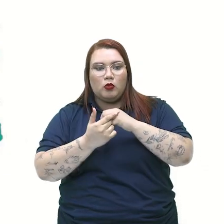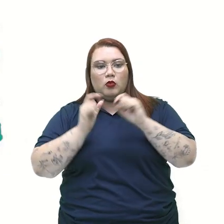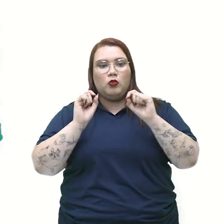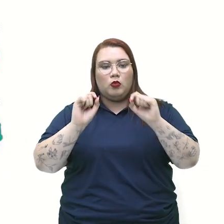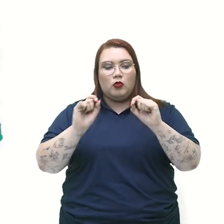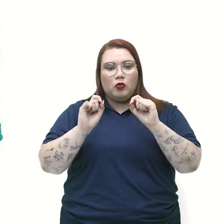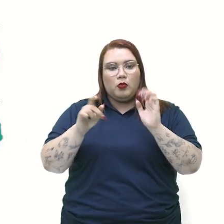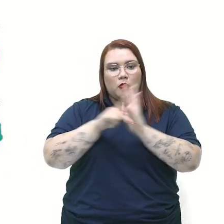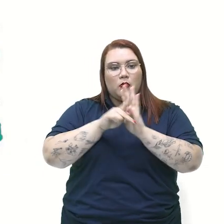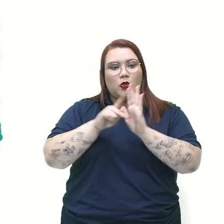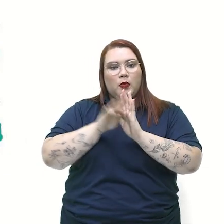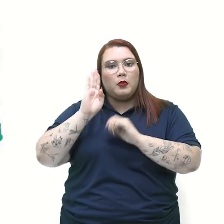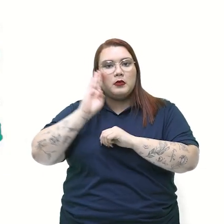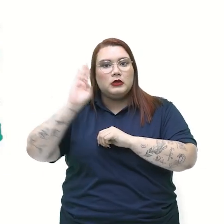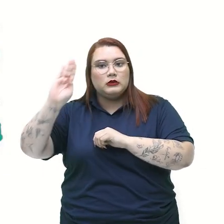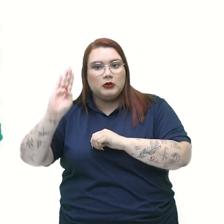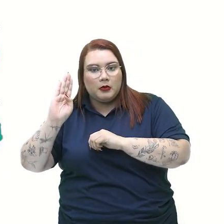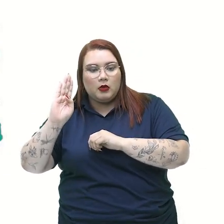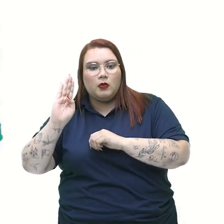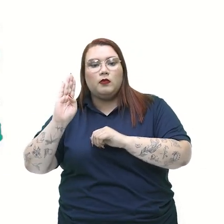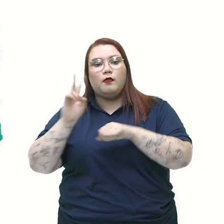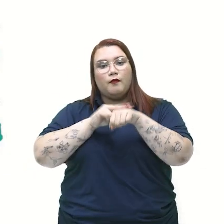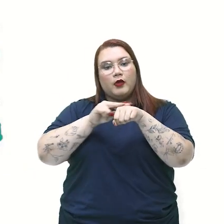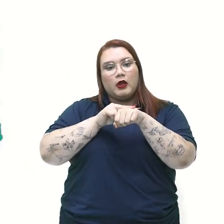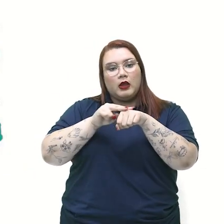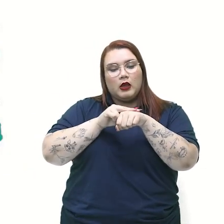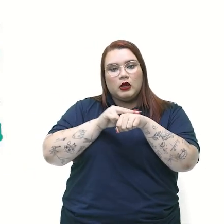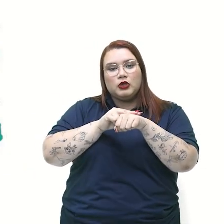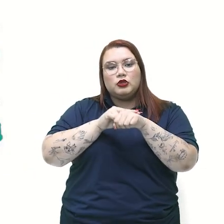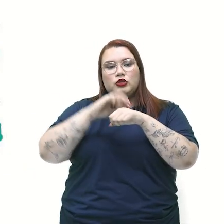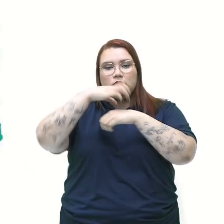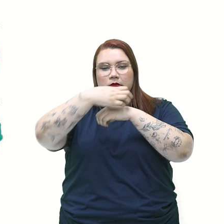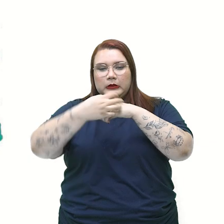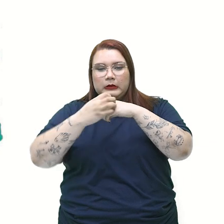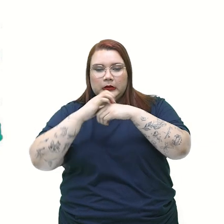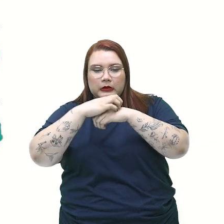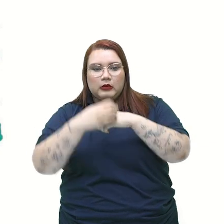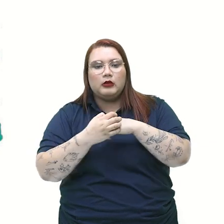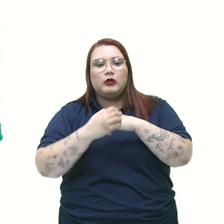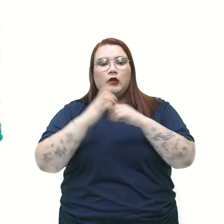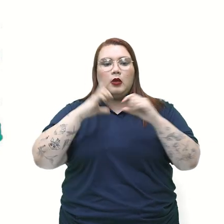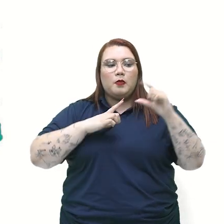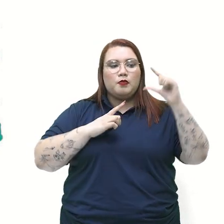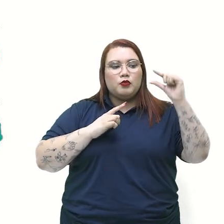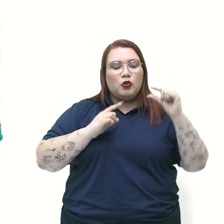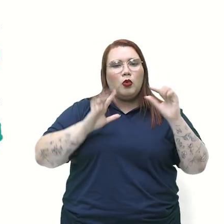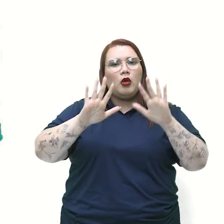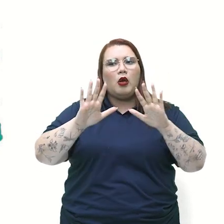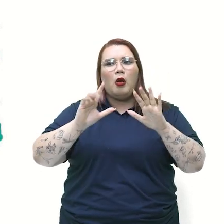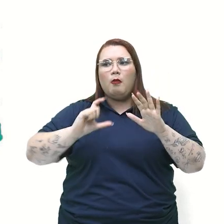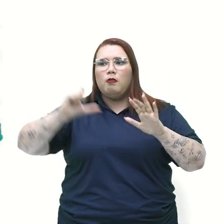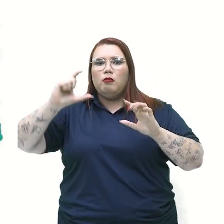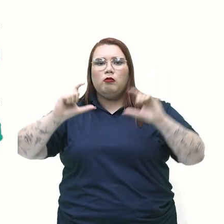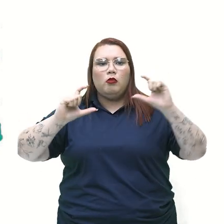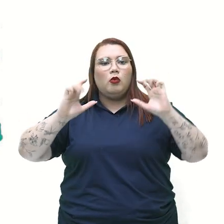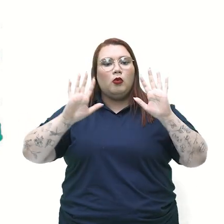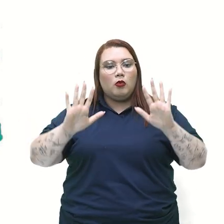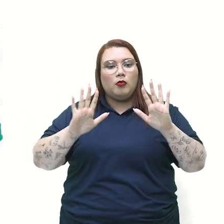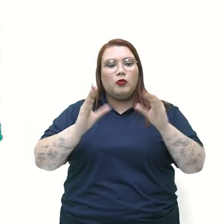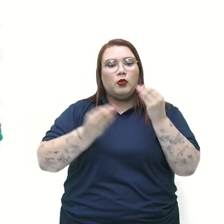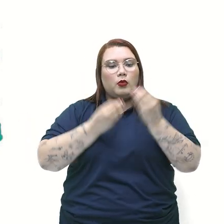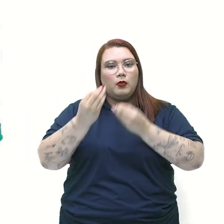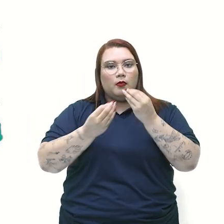e lisa sendo genes dominantes e verde e rugosa sendo genes recessivos. Como é que eu sei que é dominante